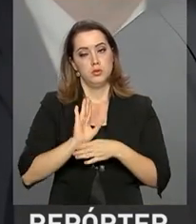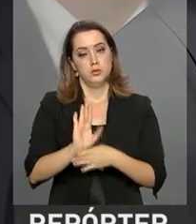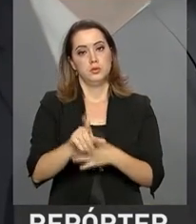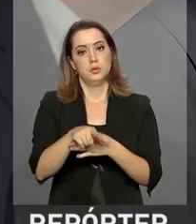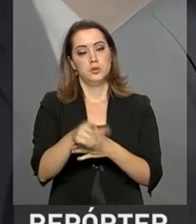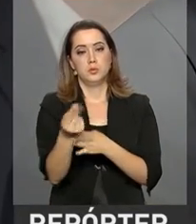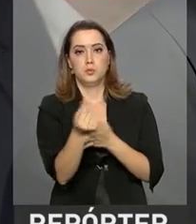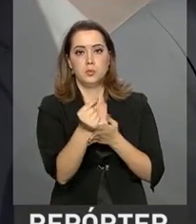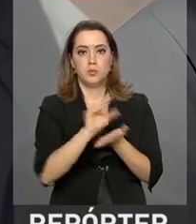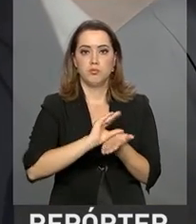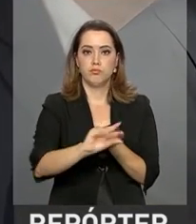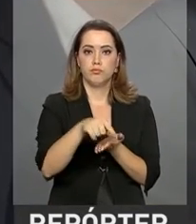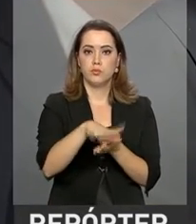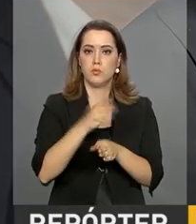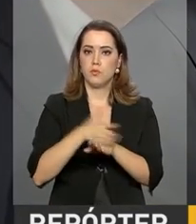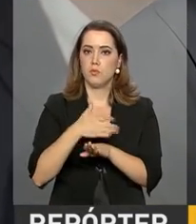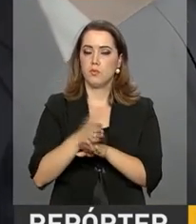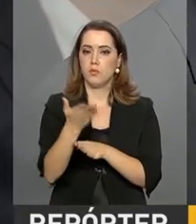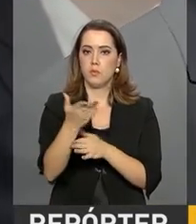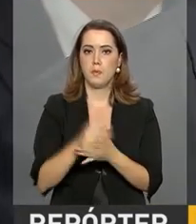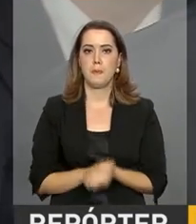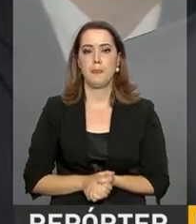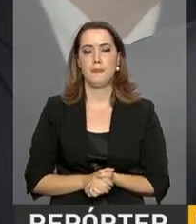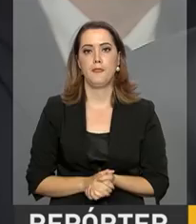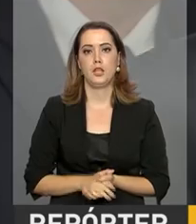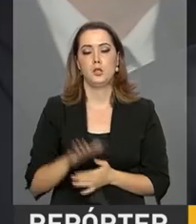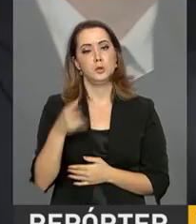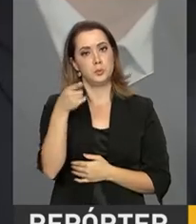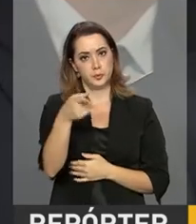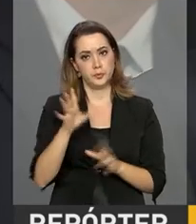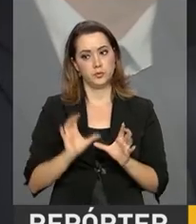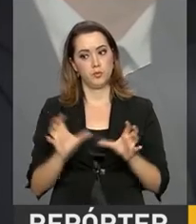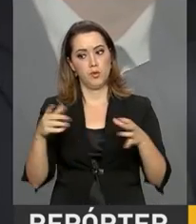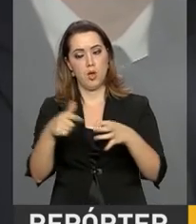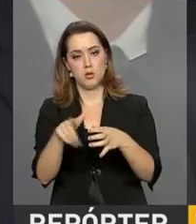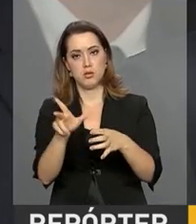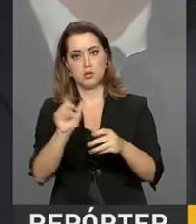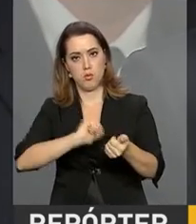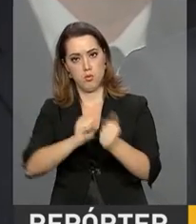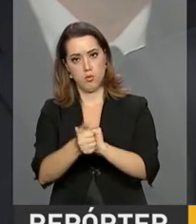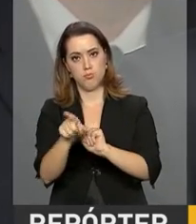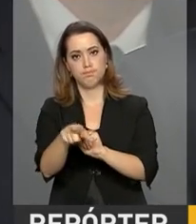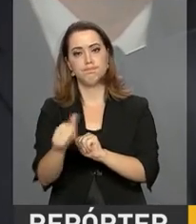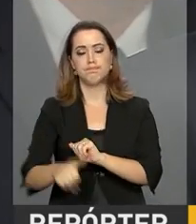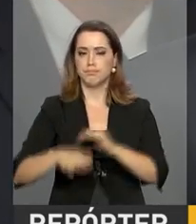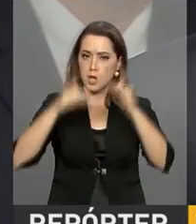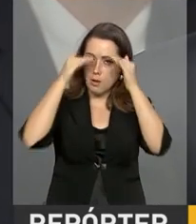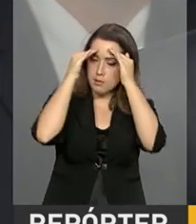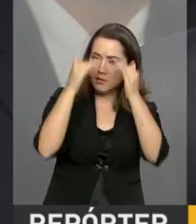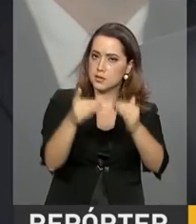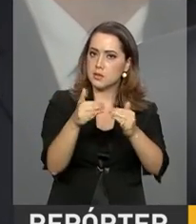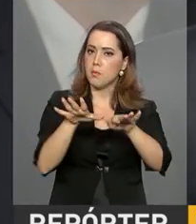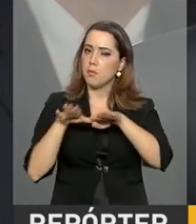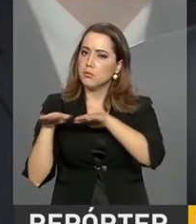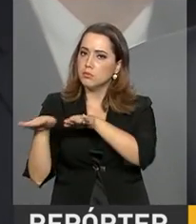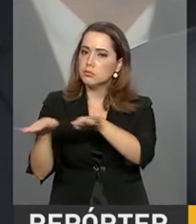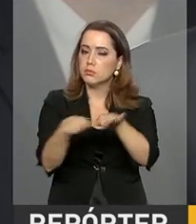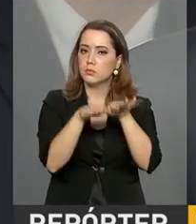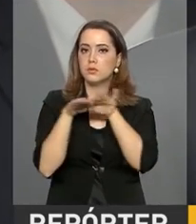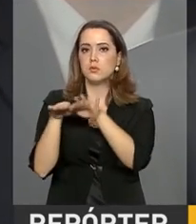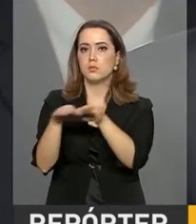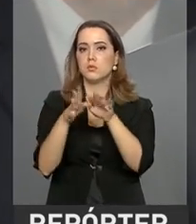ele e ele vem sendo tratado com muito respeito com estabilidade com segurança